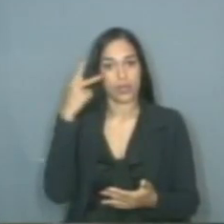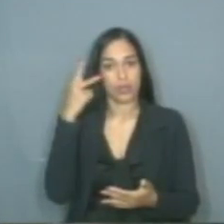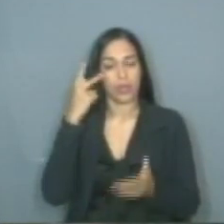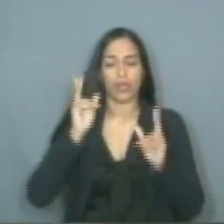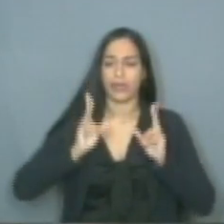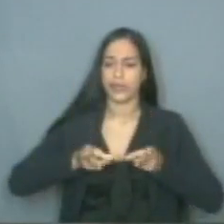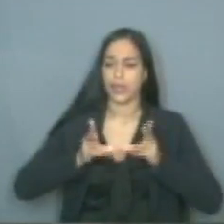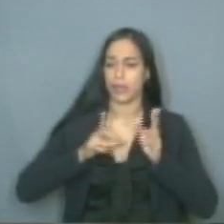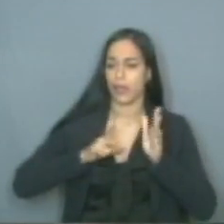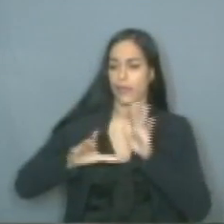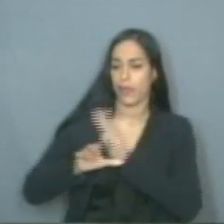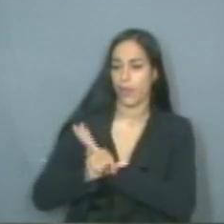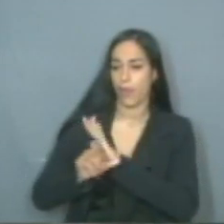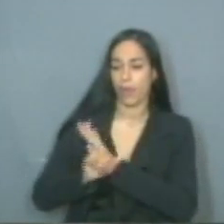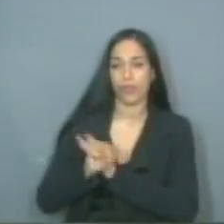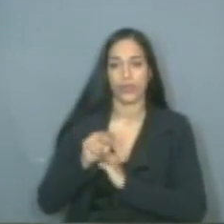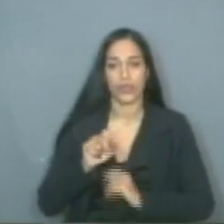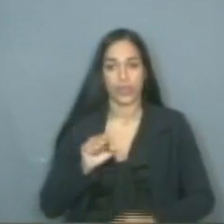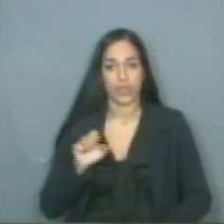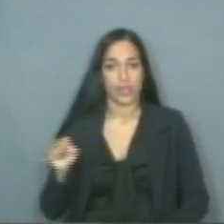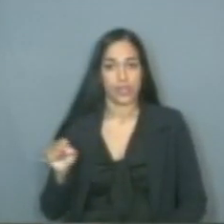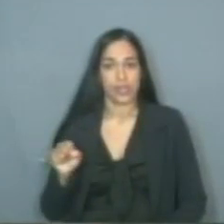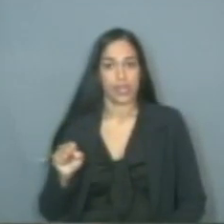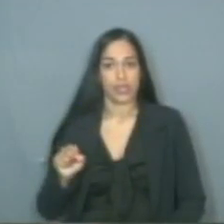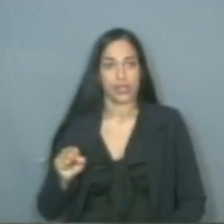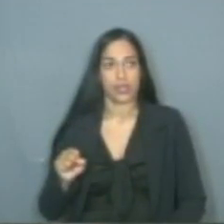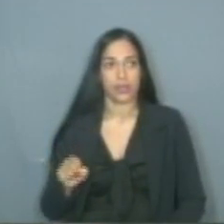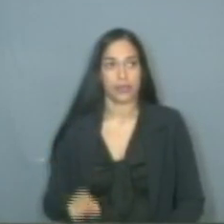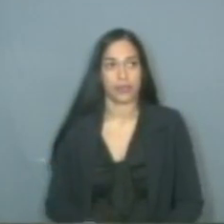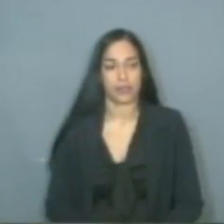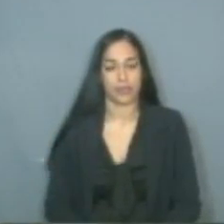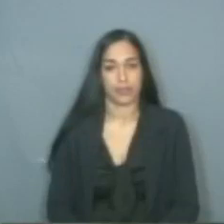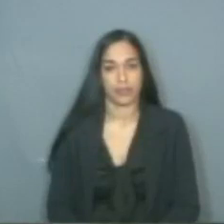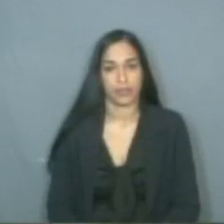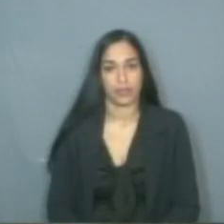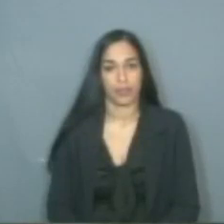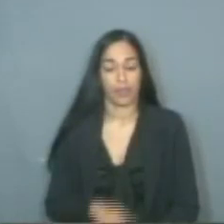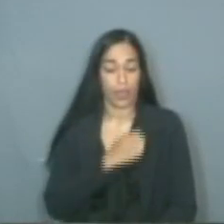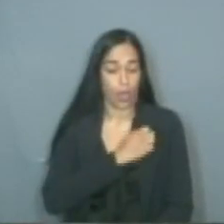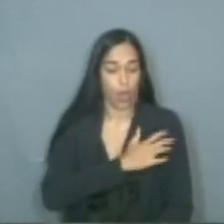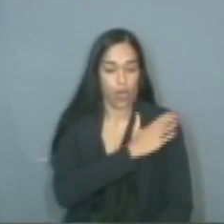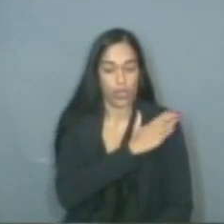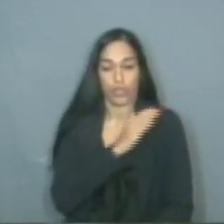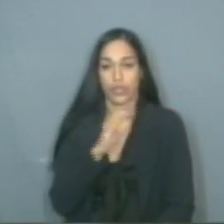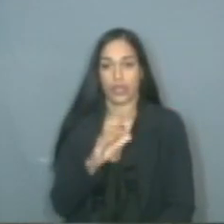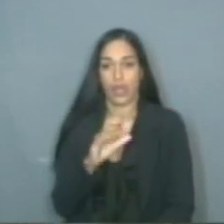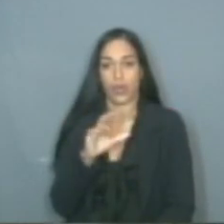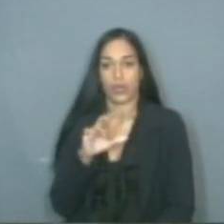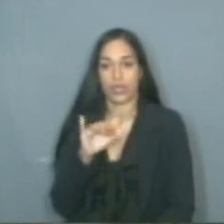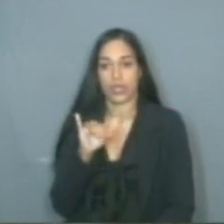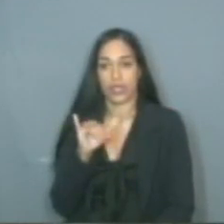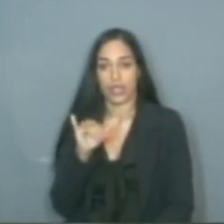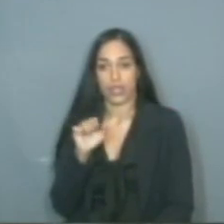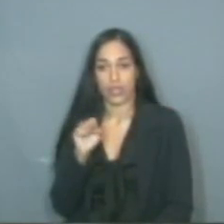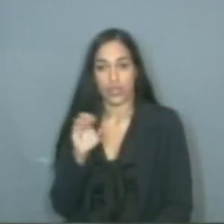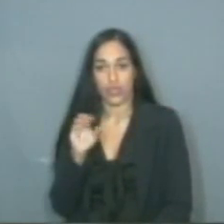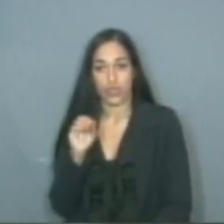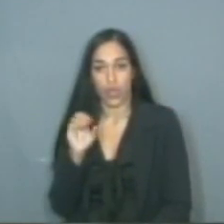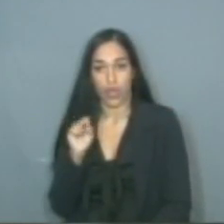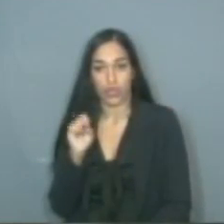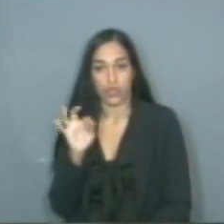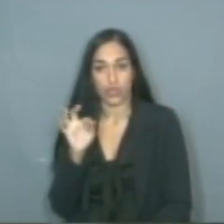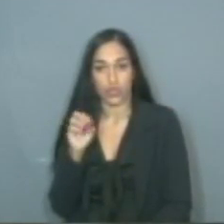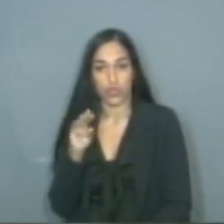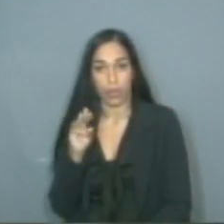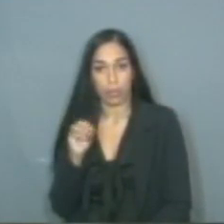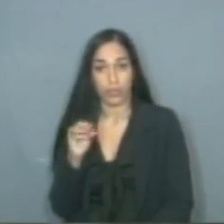havido fraudes no INSS e sempre haveria. Coronel Crisóstomo, autor do pedido